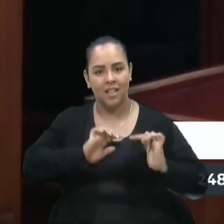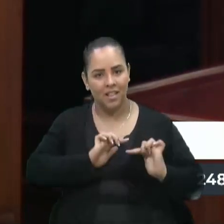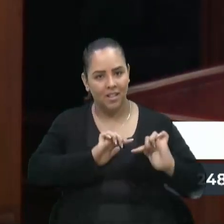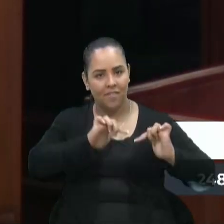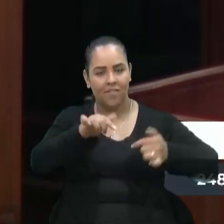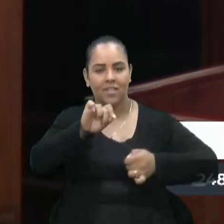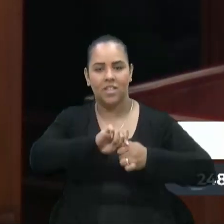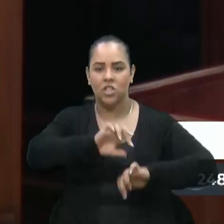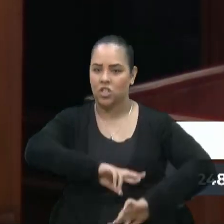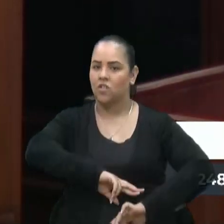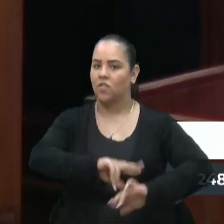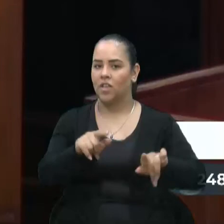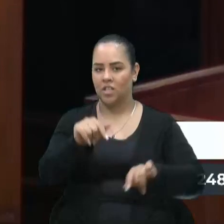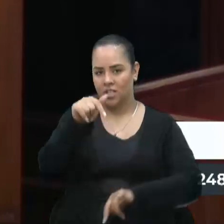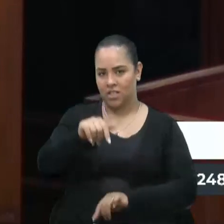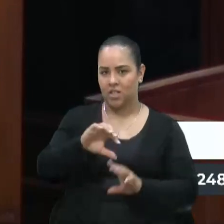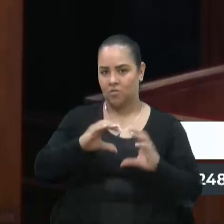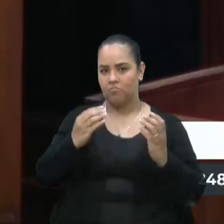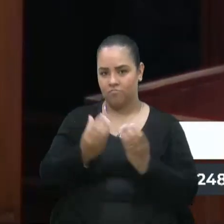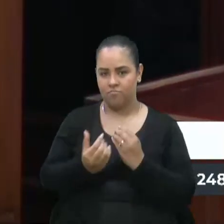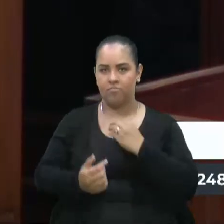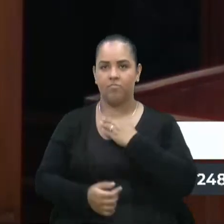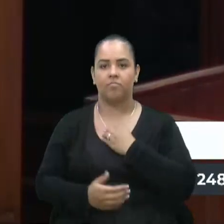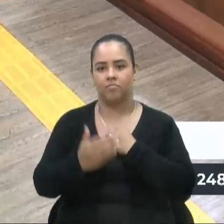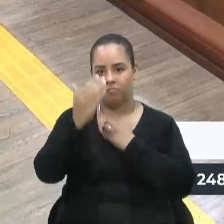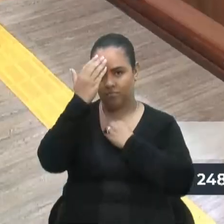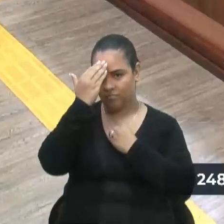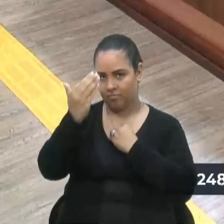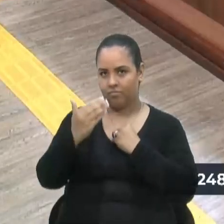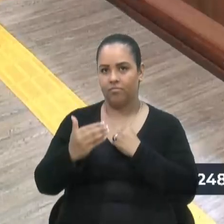ações fazem sim a diferença na nossa comunidade. Muito obrigada. Obrigada.